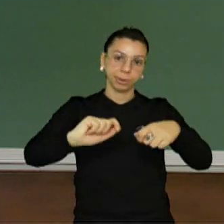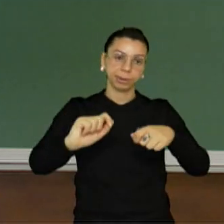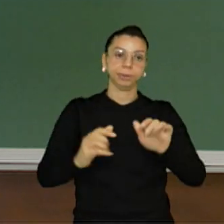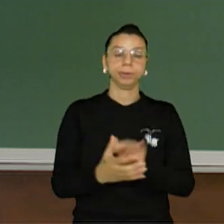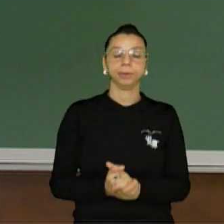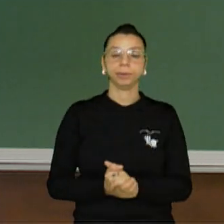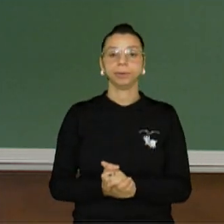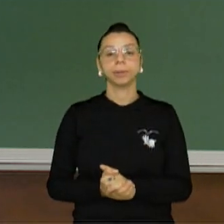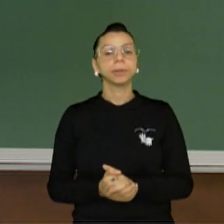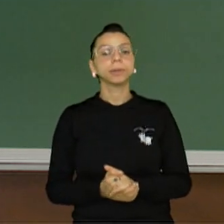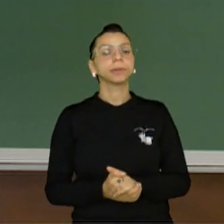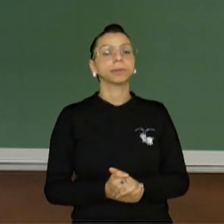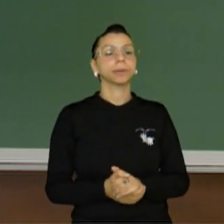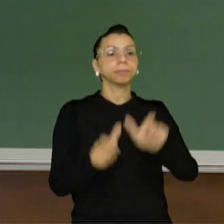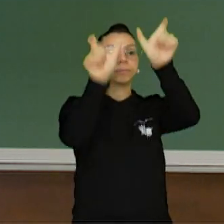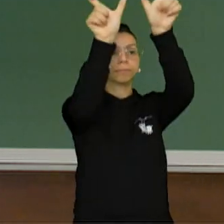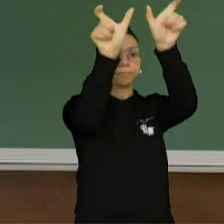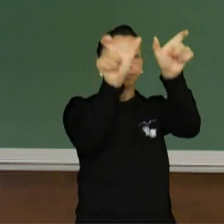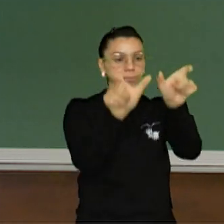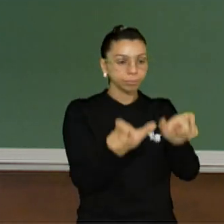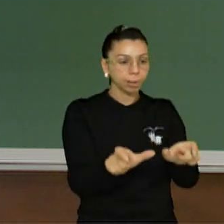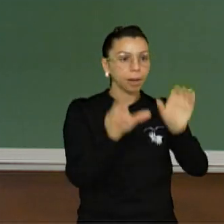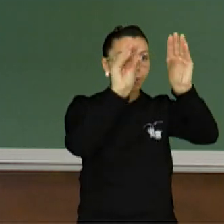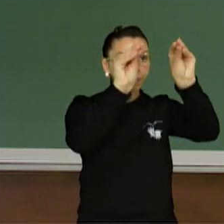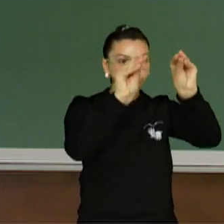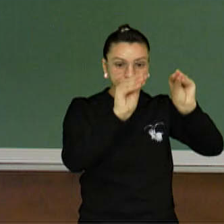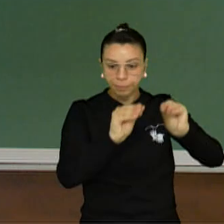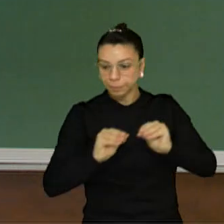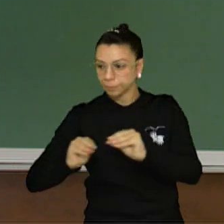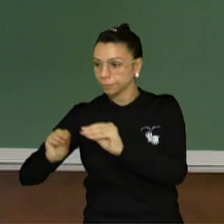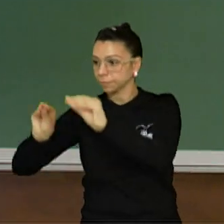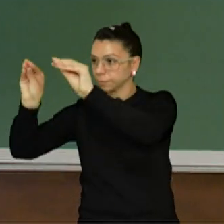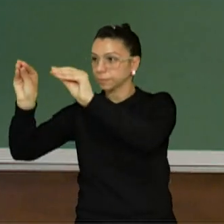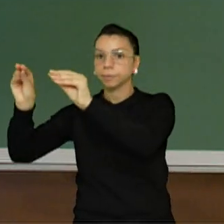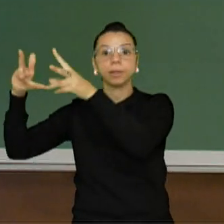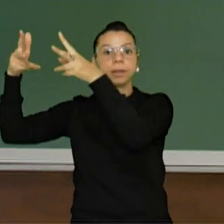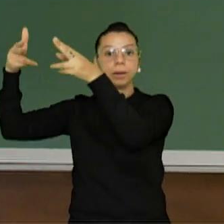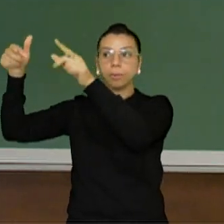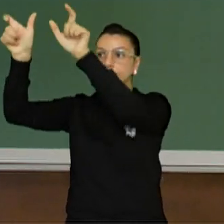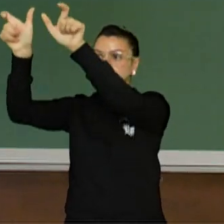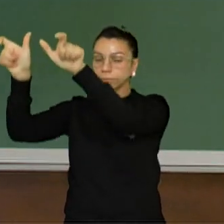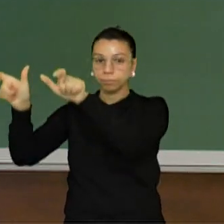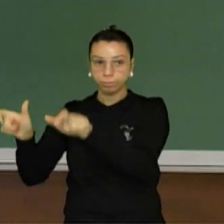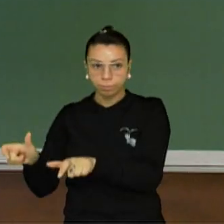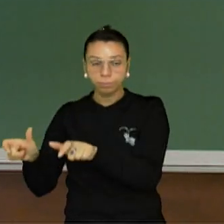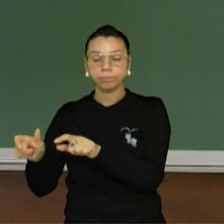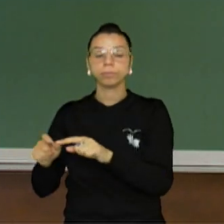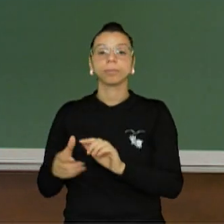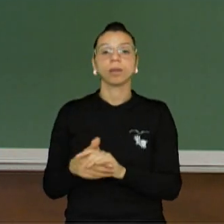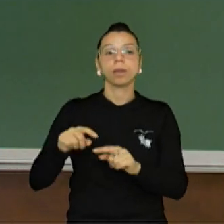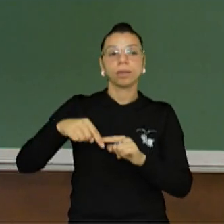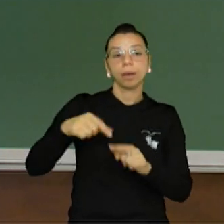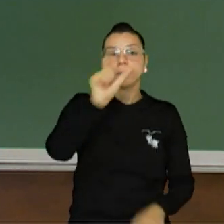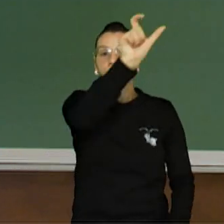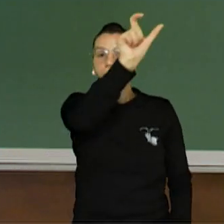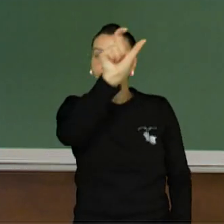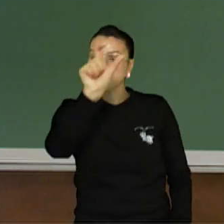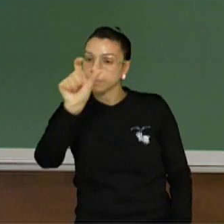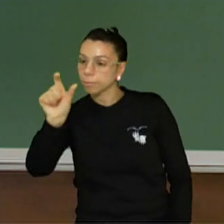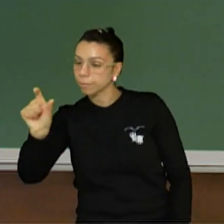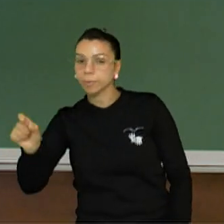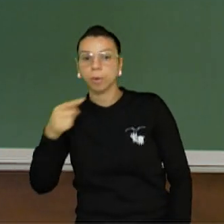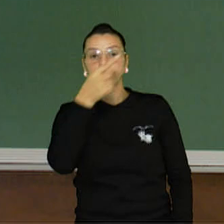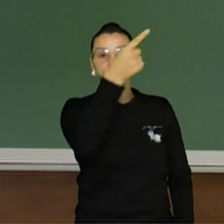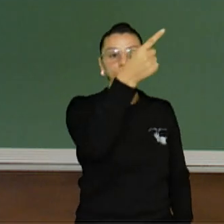Repete as duas regrinhas e aí ele sai calculando o produto que a professora aqui, ó, não fez um destaque, né? Então, o produto 1